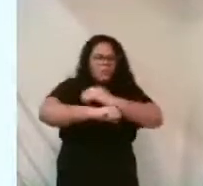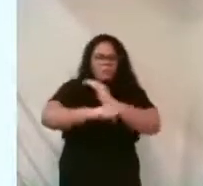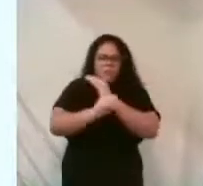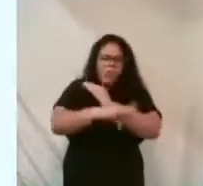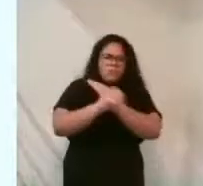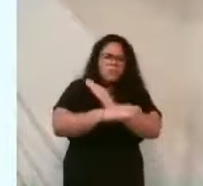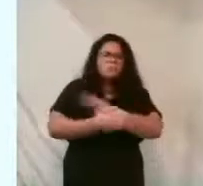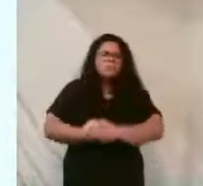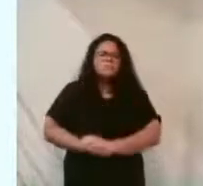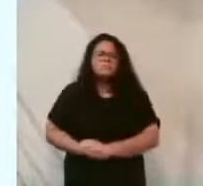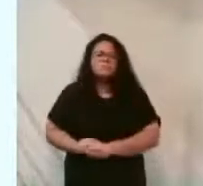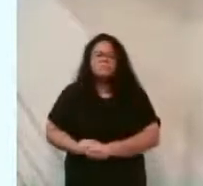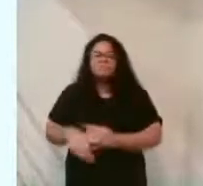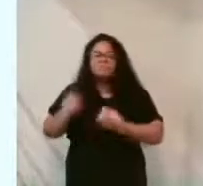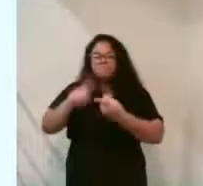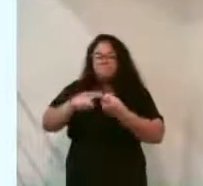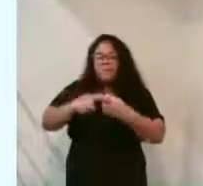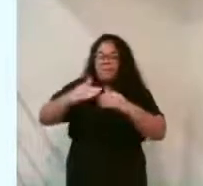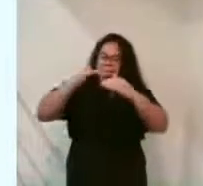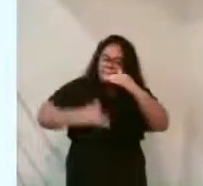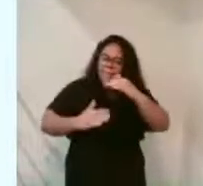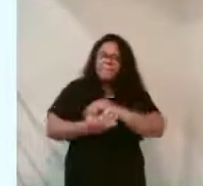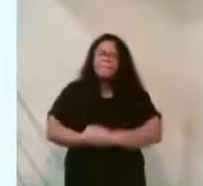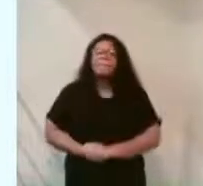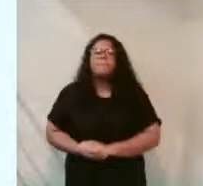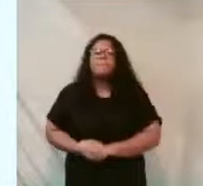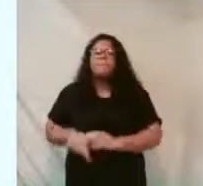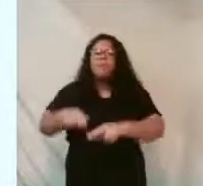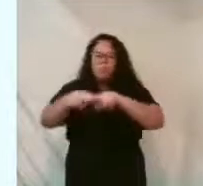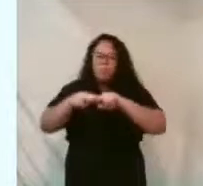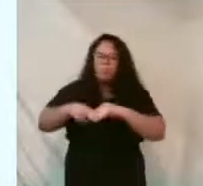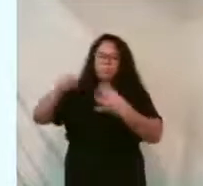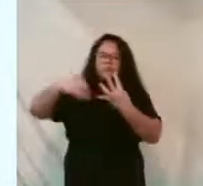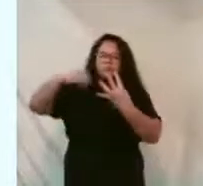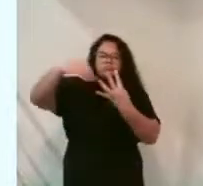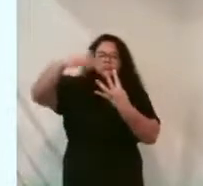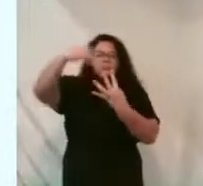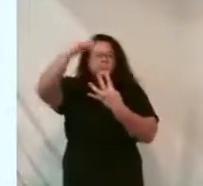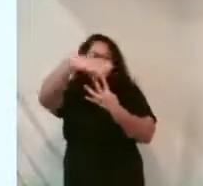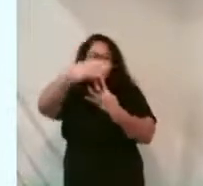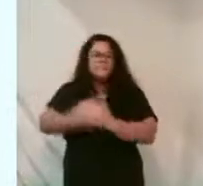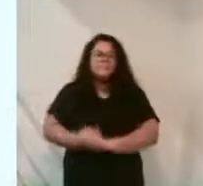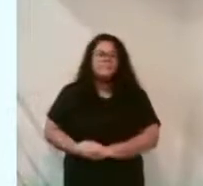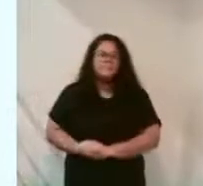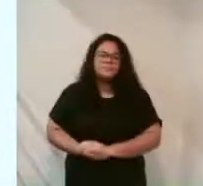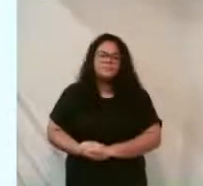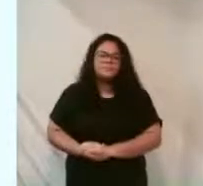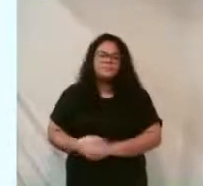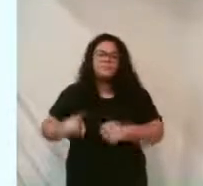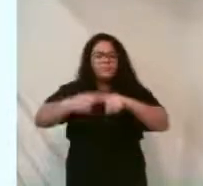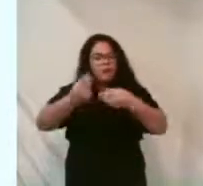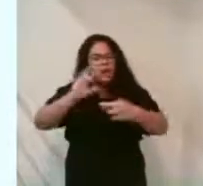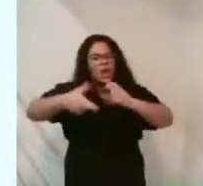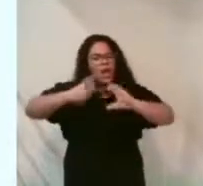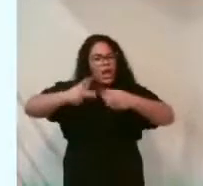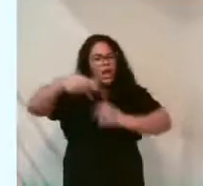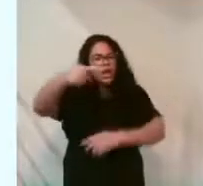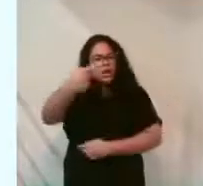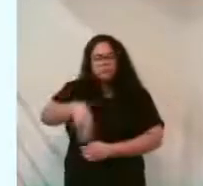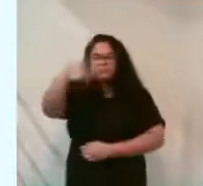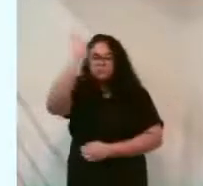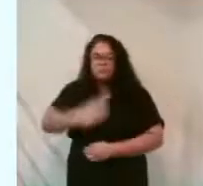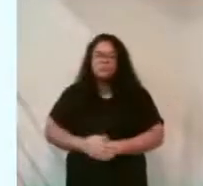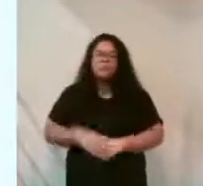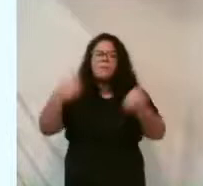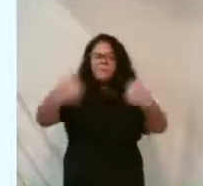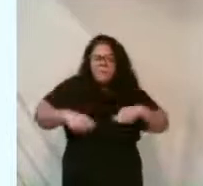e um percentual menor via programas de coleta seletiva, sendo o potencial da reciclagem no Brasil de 40% de